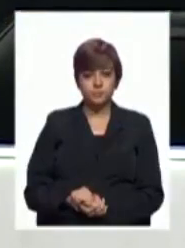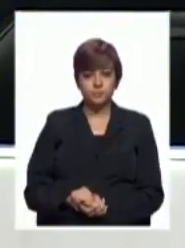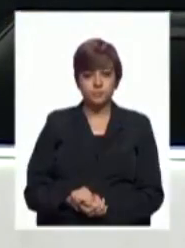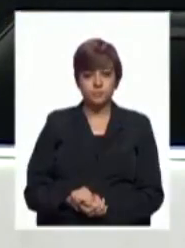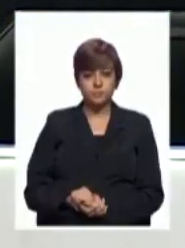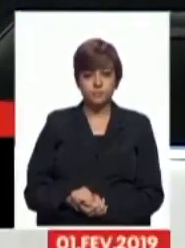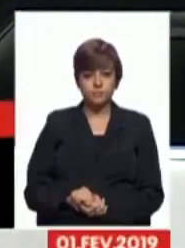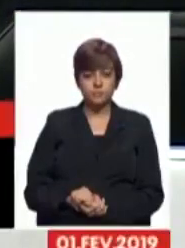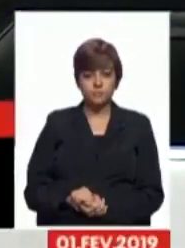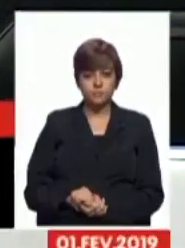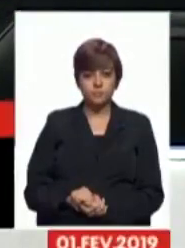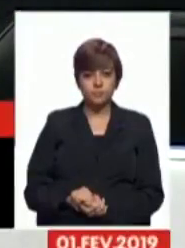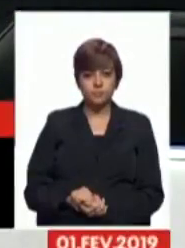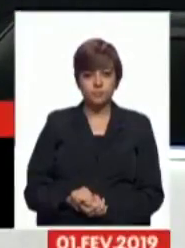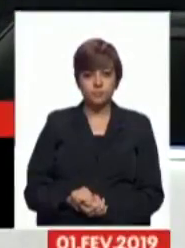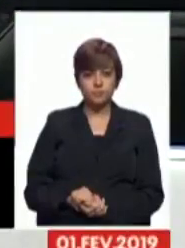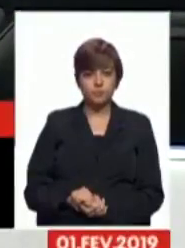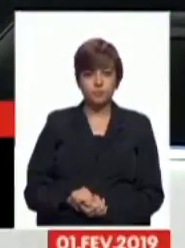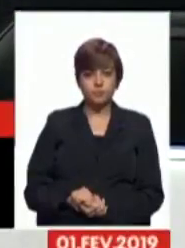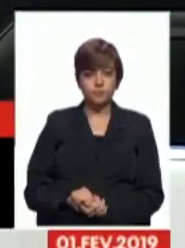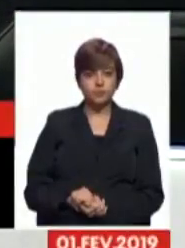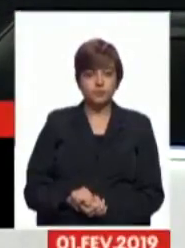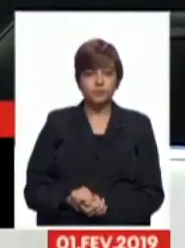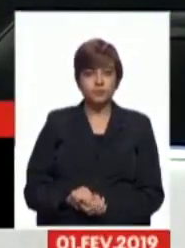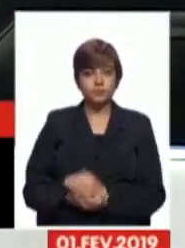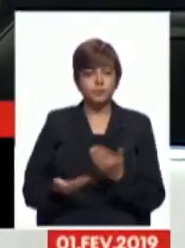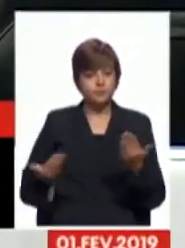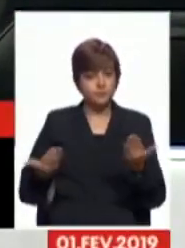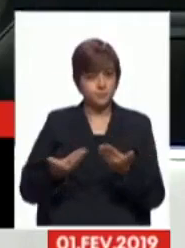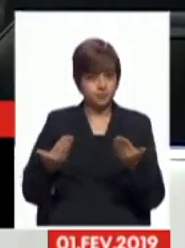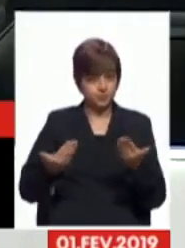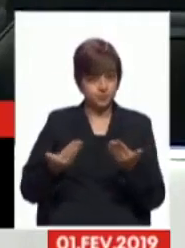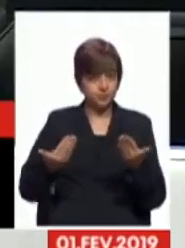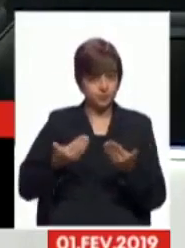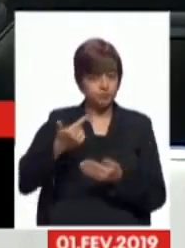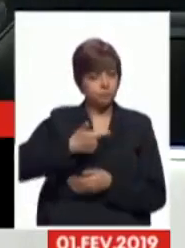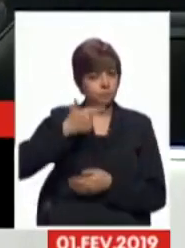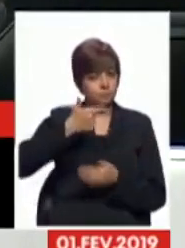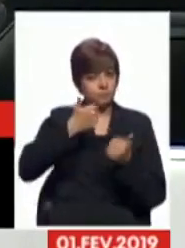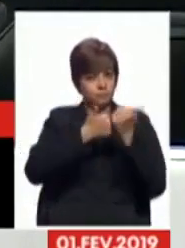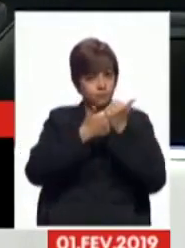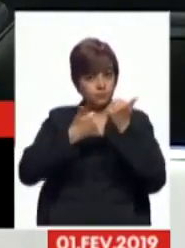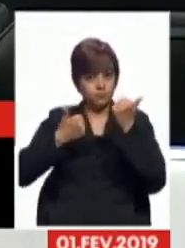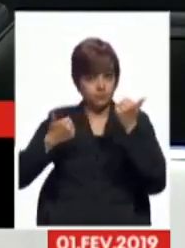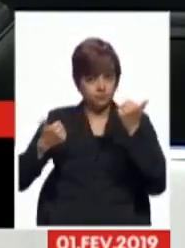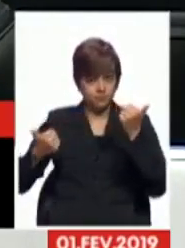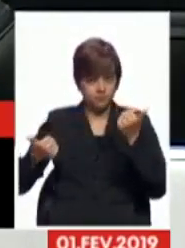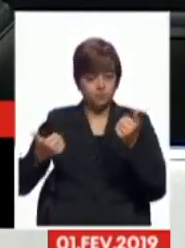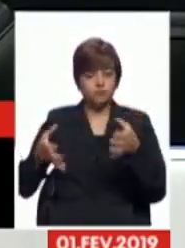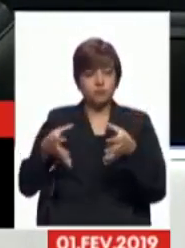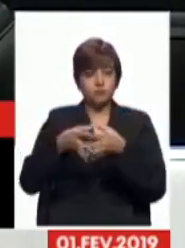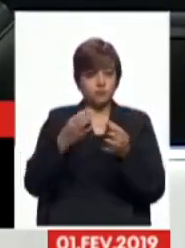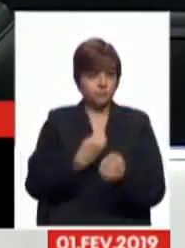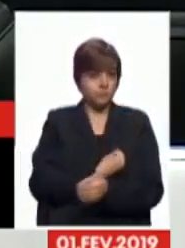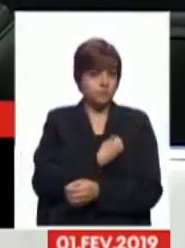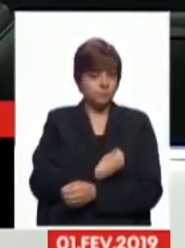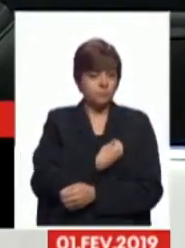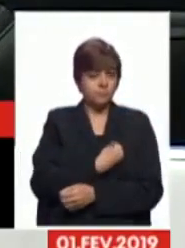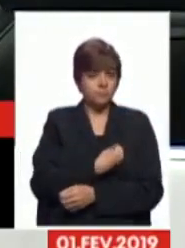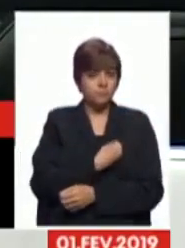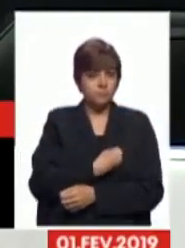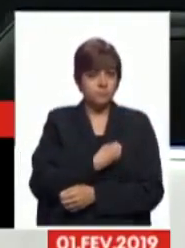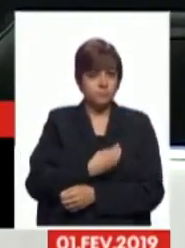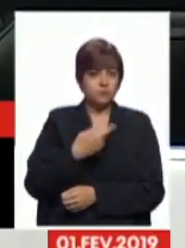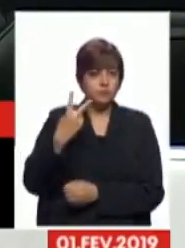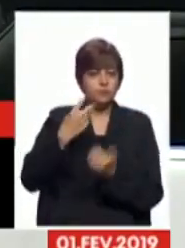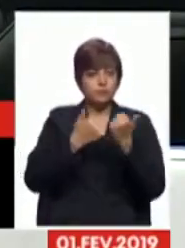Não tá. Abre do Marco. Está eleito o deputado Cristiano Silveira para o cargo de segundo